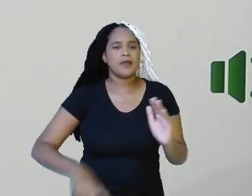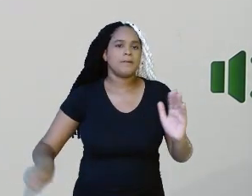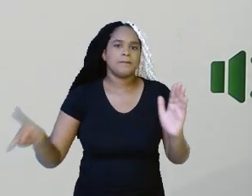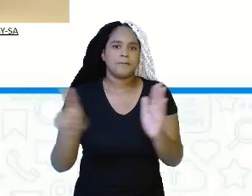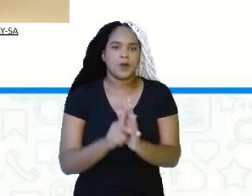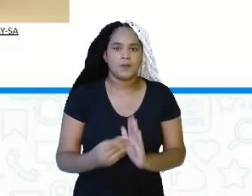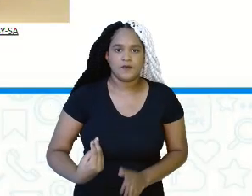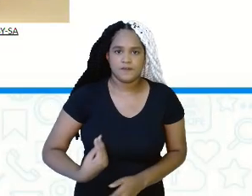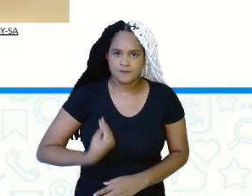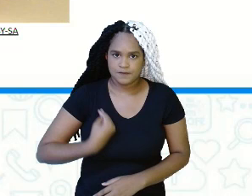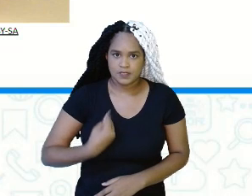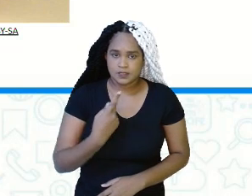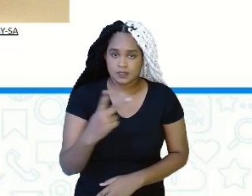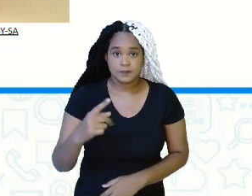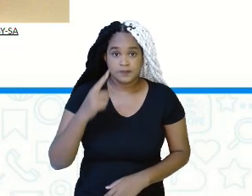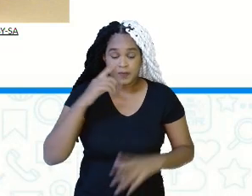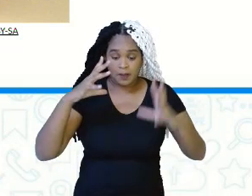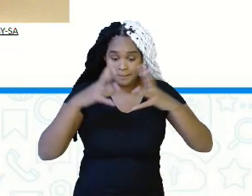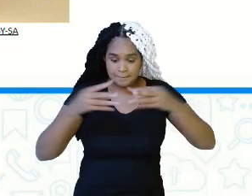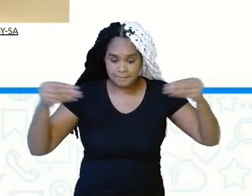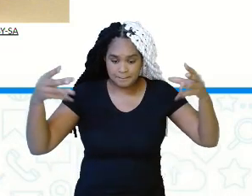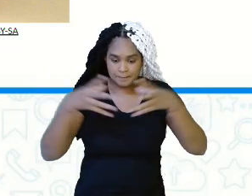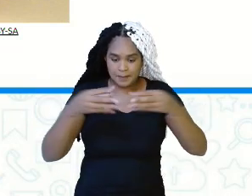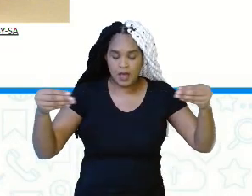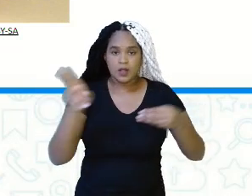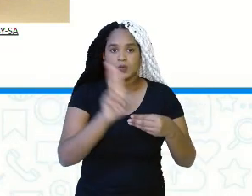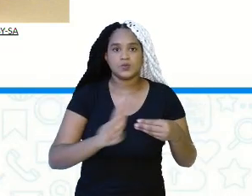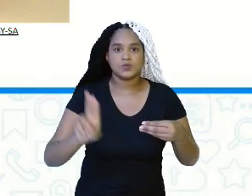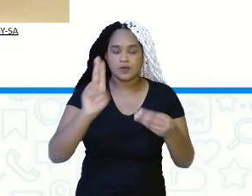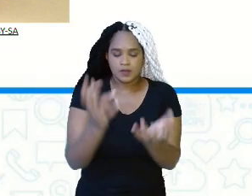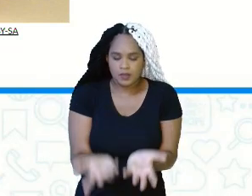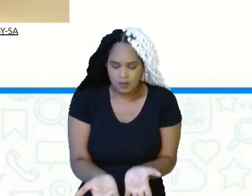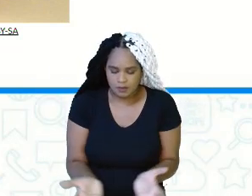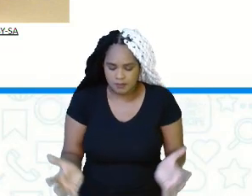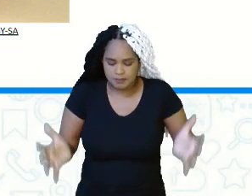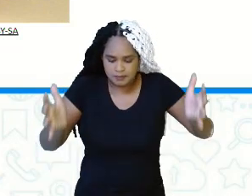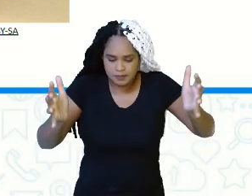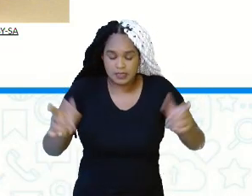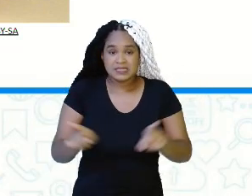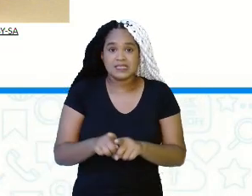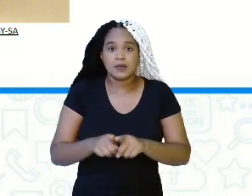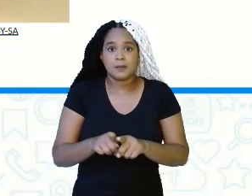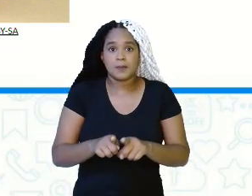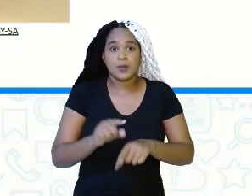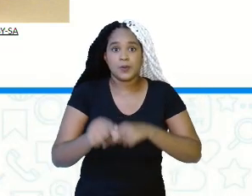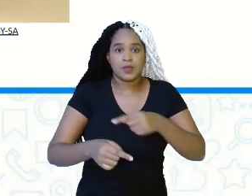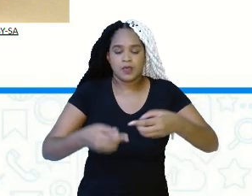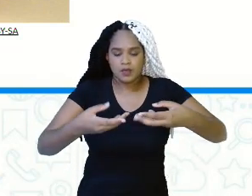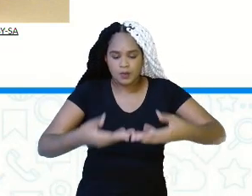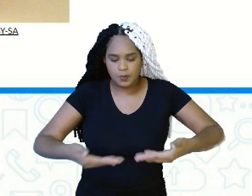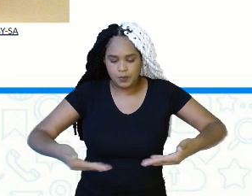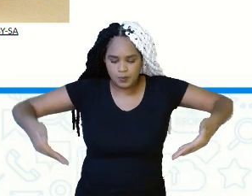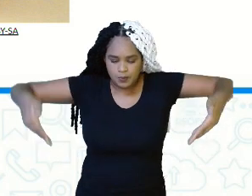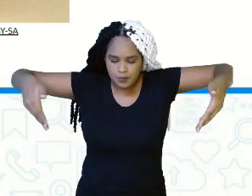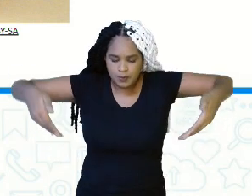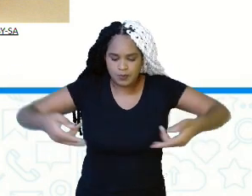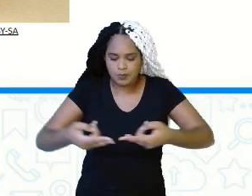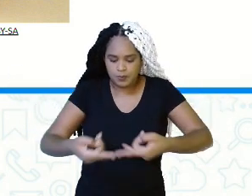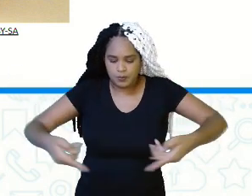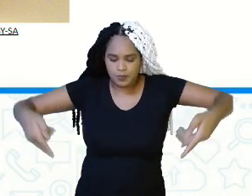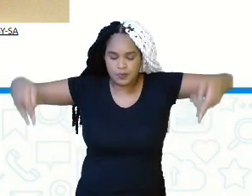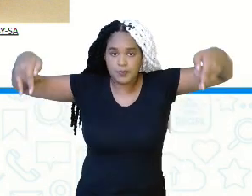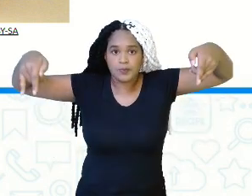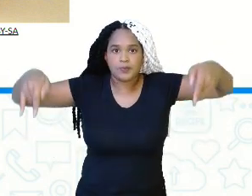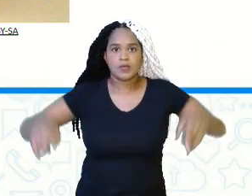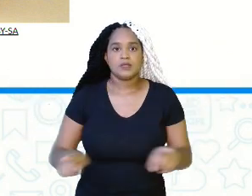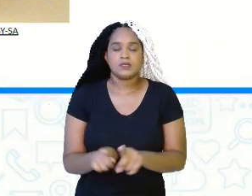A palha era utilizada para fazer cestos, esteiras, redes e outros objetos,